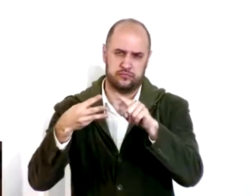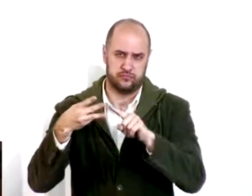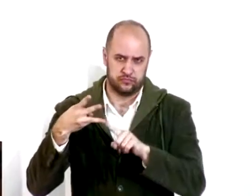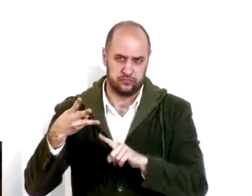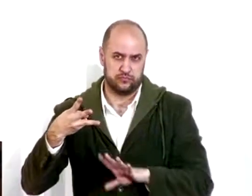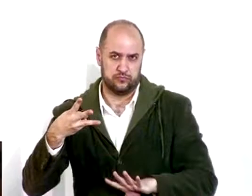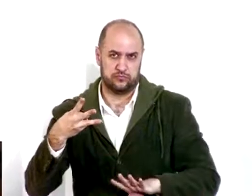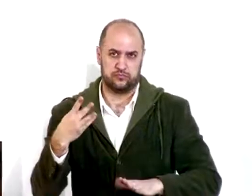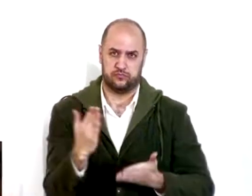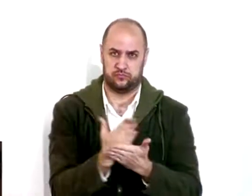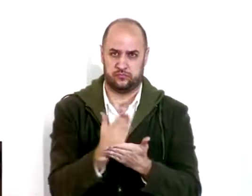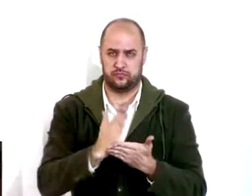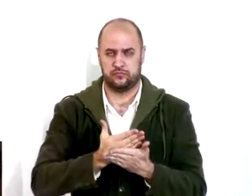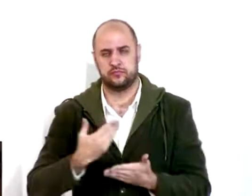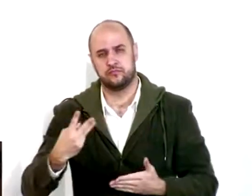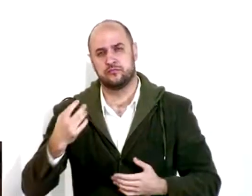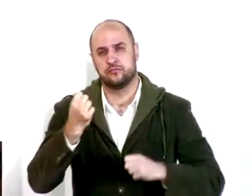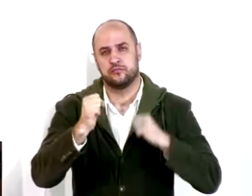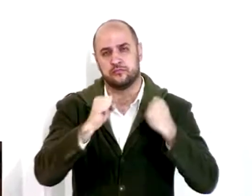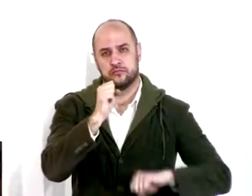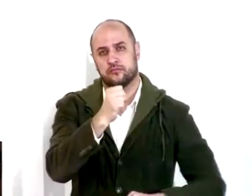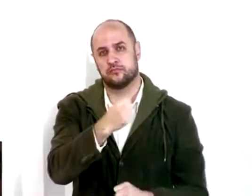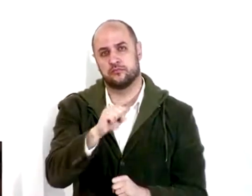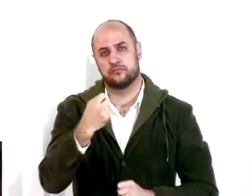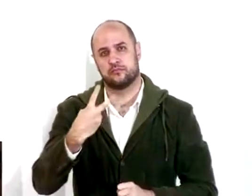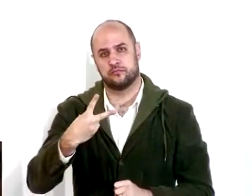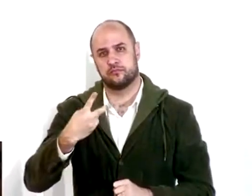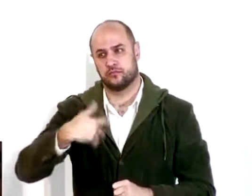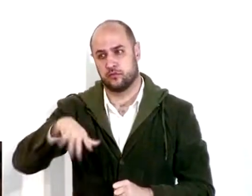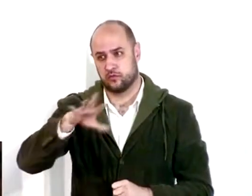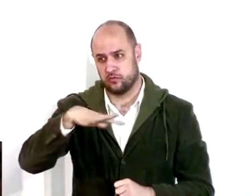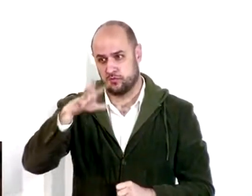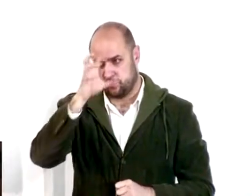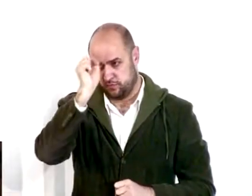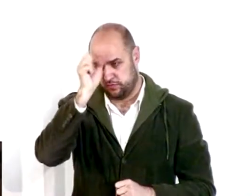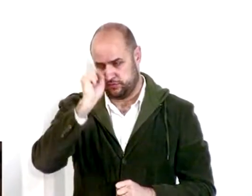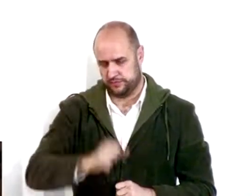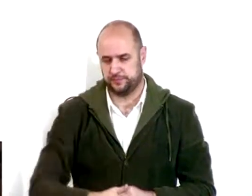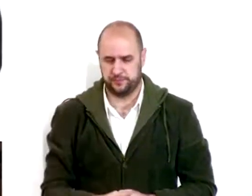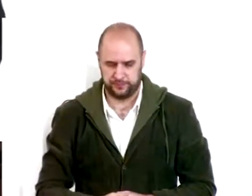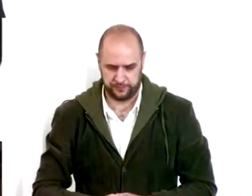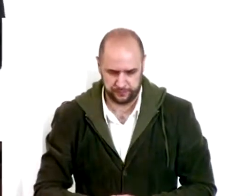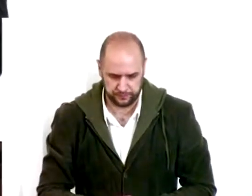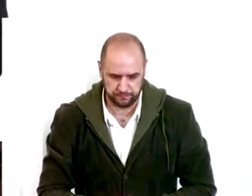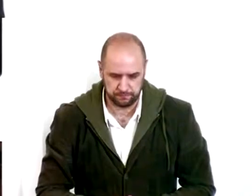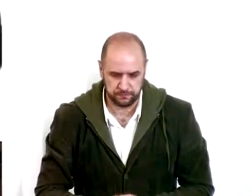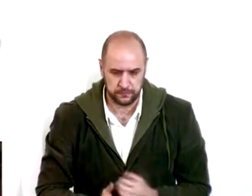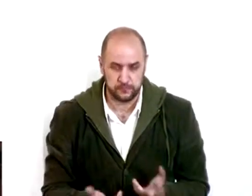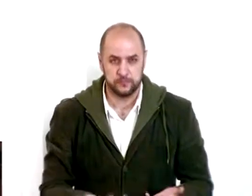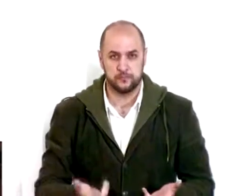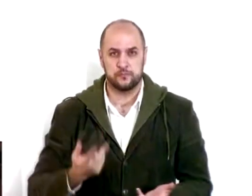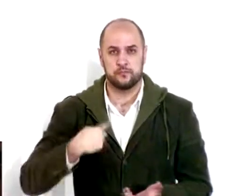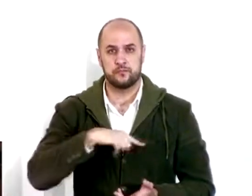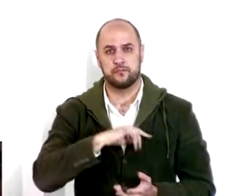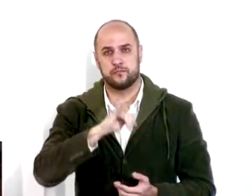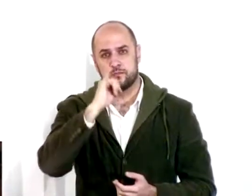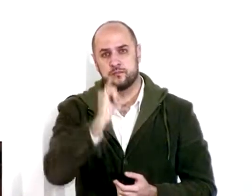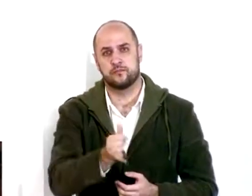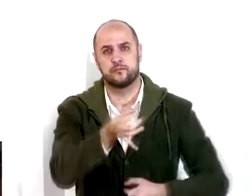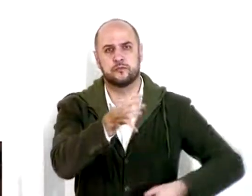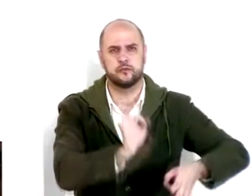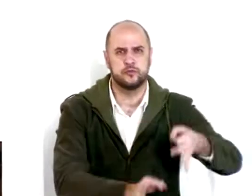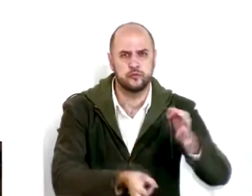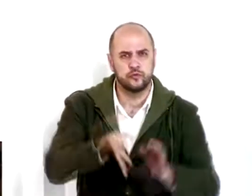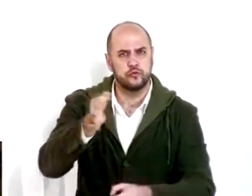Salmo 82 para todos nós. Queridos, quando falamos de juízes,